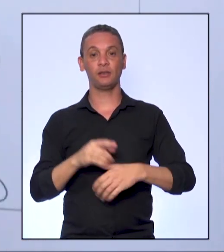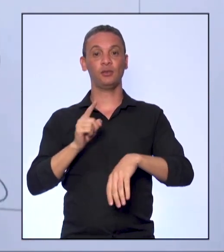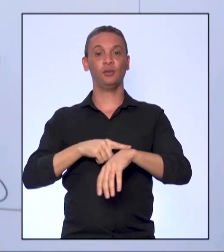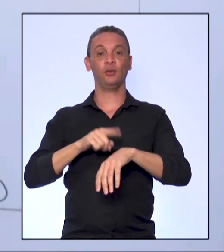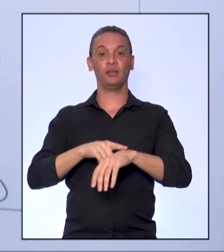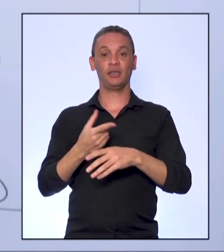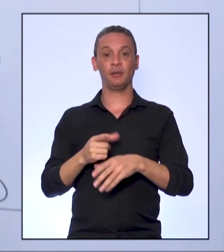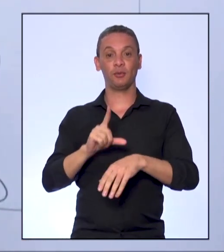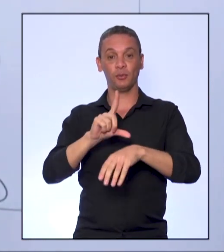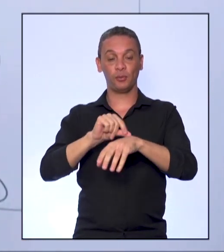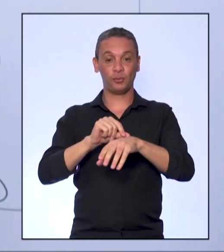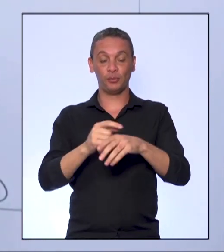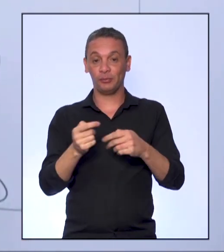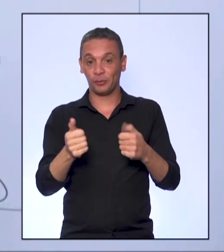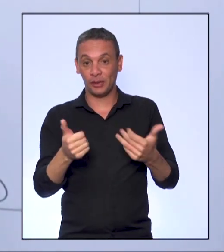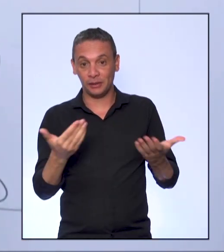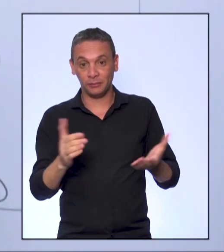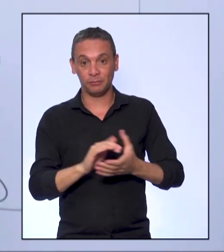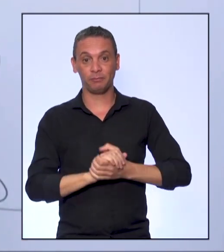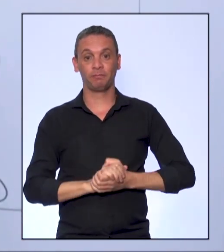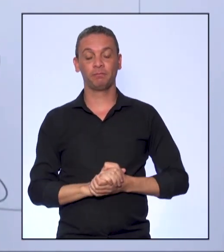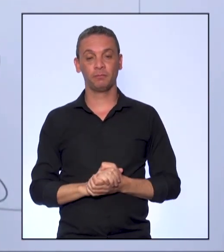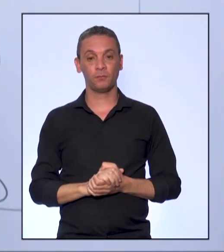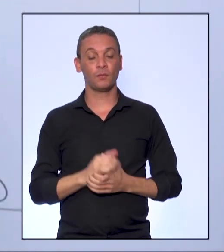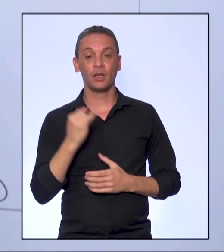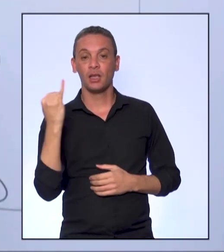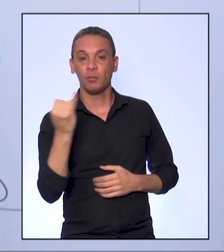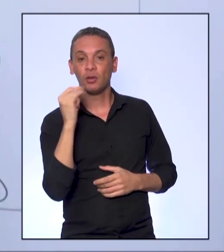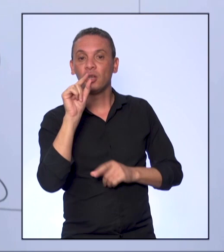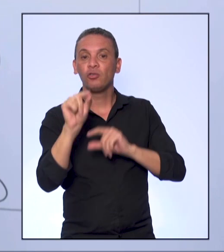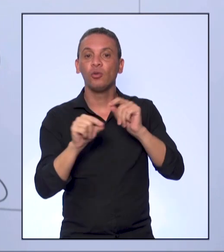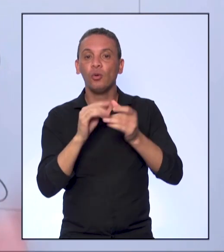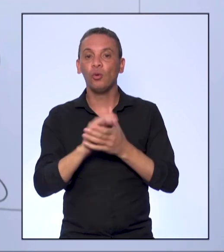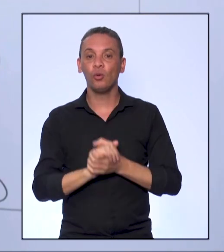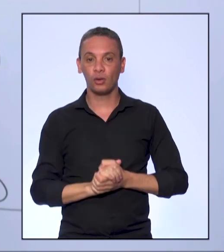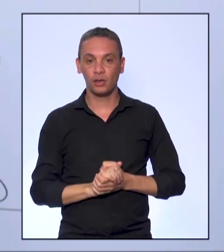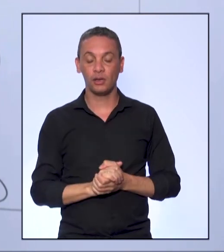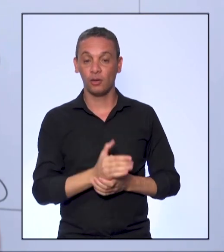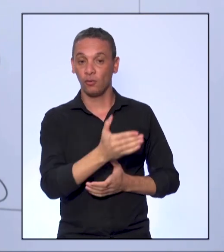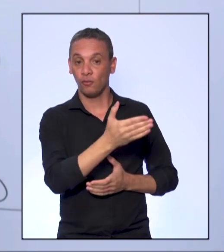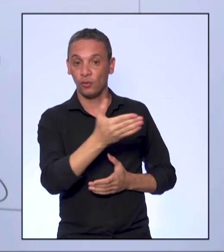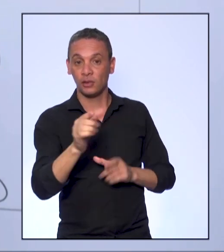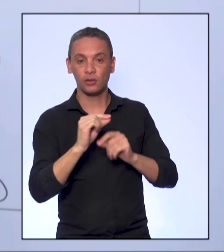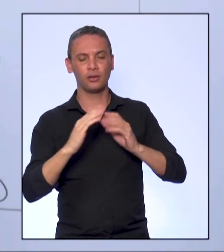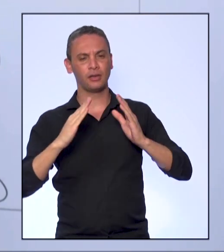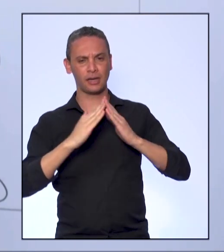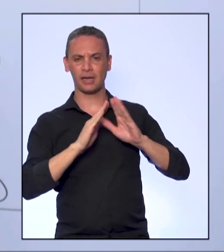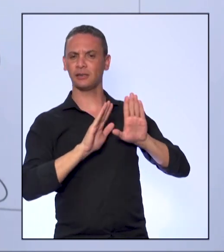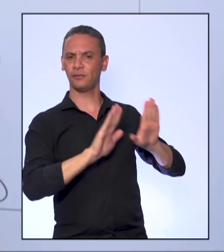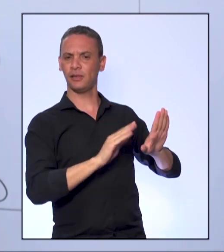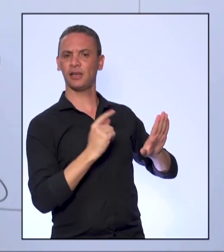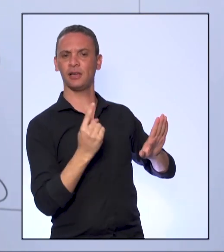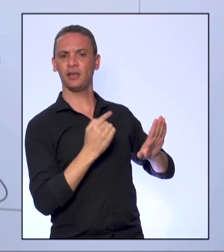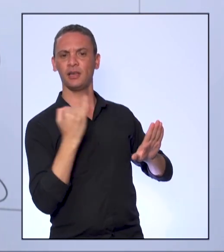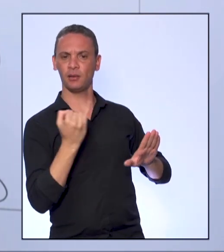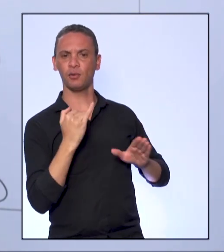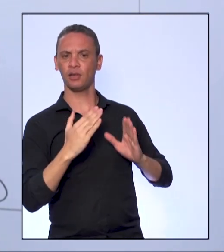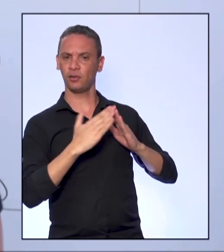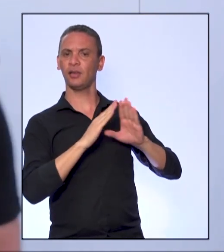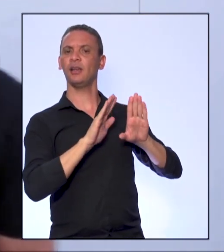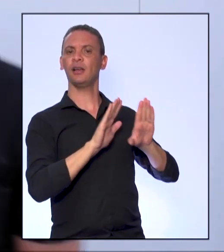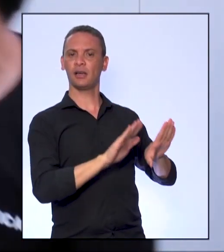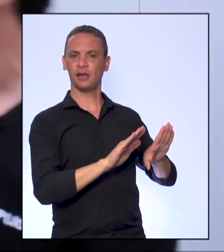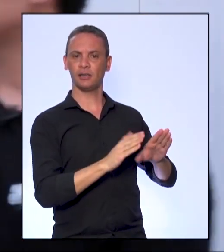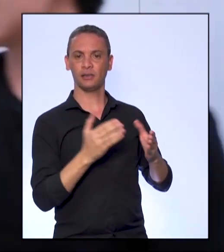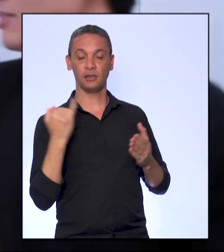tempo ele vai se esgotando agora, mas o mais importante agora, eu queria deixar para vocês que é para a gente ficar em casa. Fica em casa agora